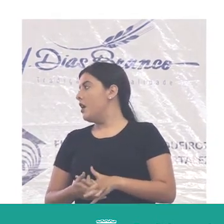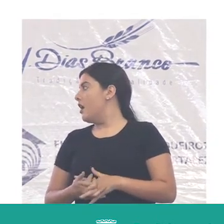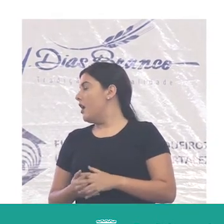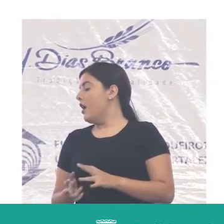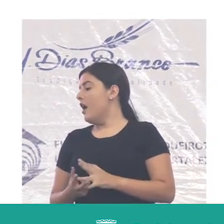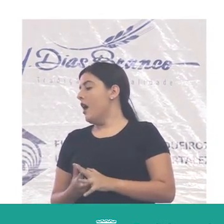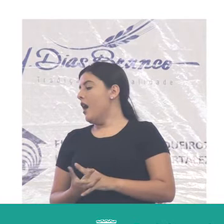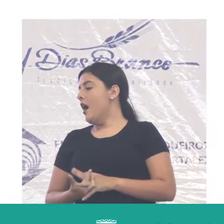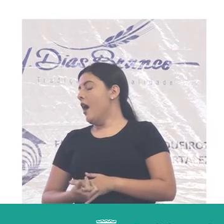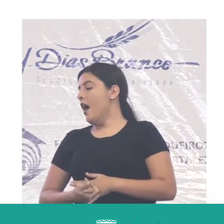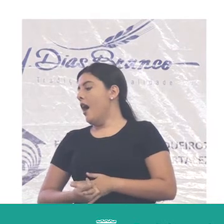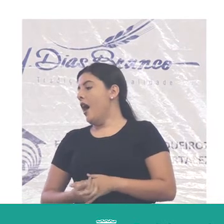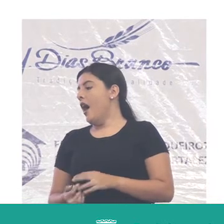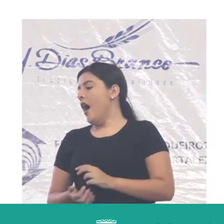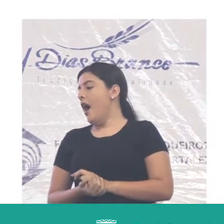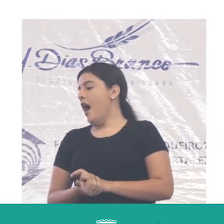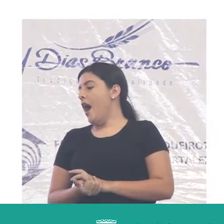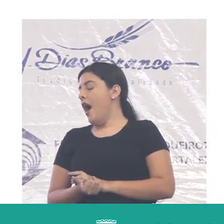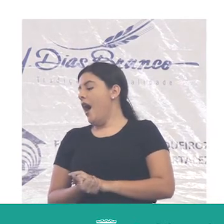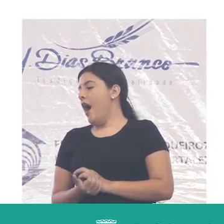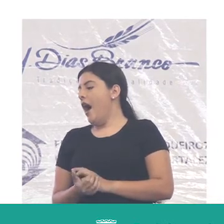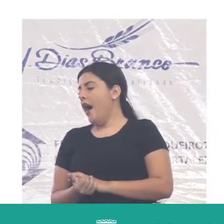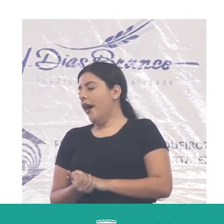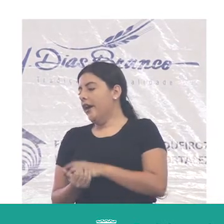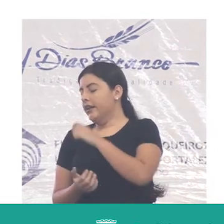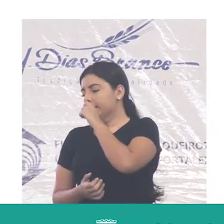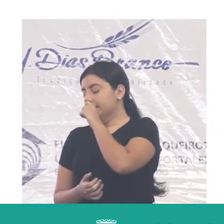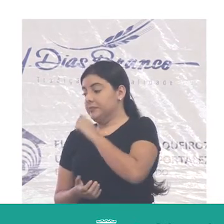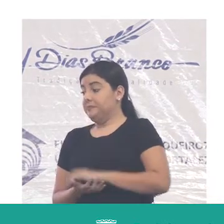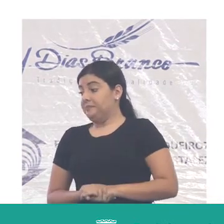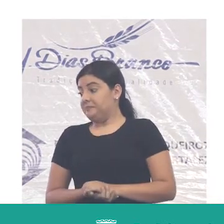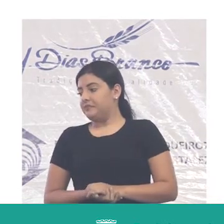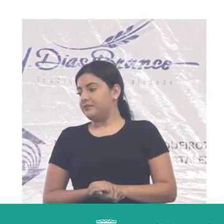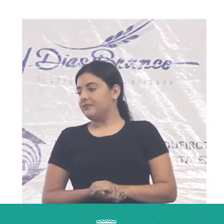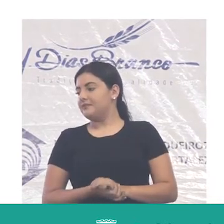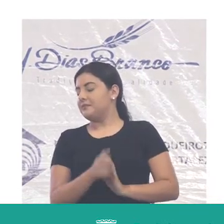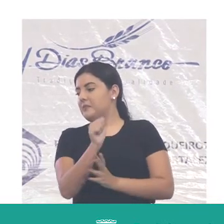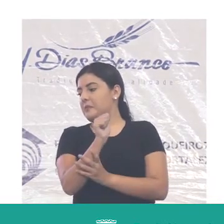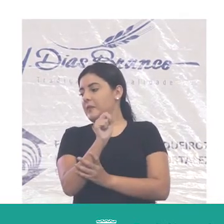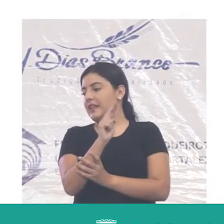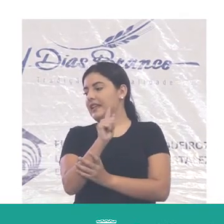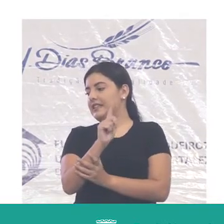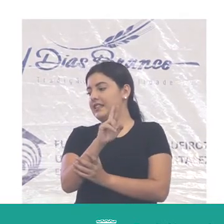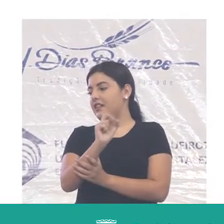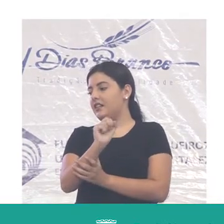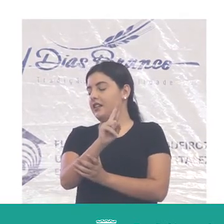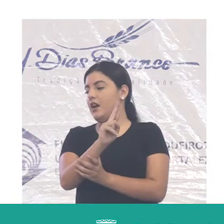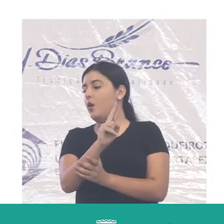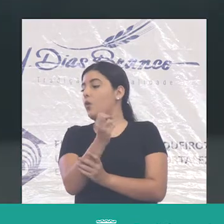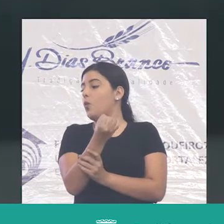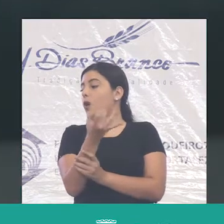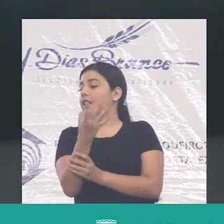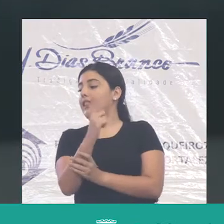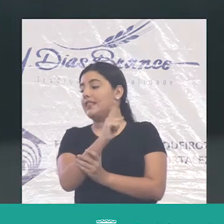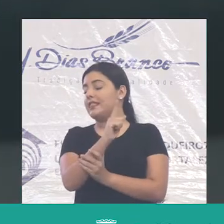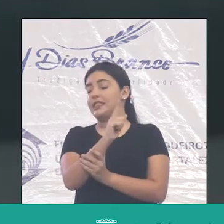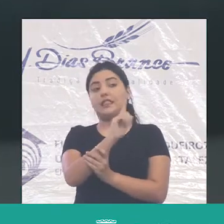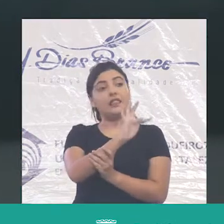Eu vou enxergar o ângulo de 15 graus aqui no vértice B. Quanto é que vai ser a tangente do 15, então?